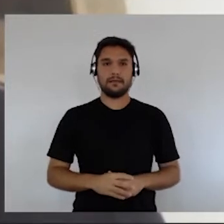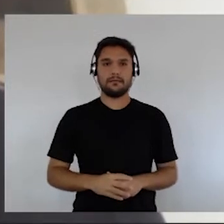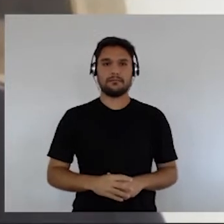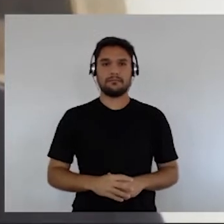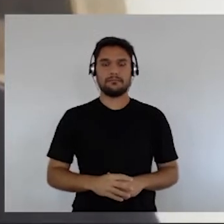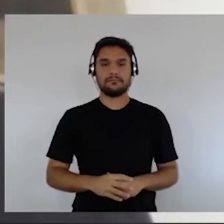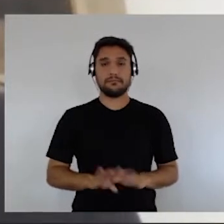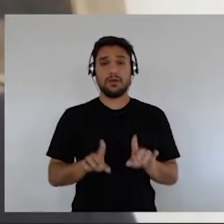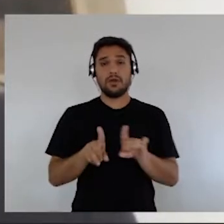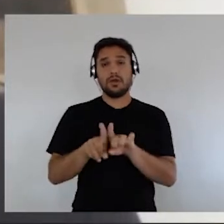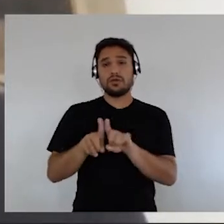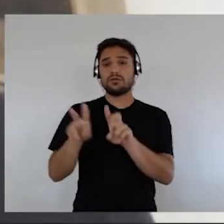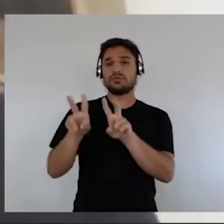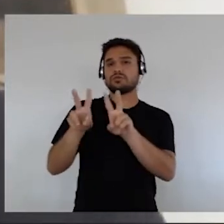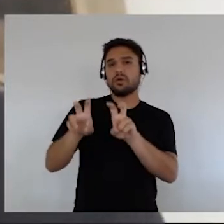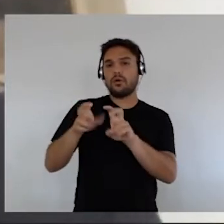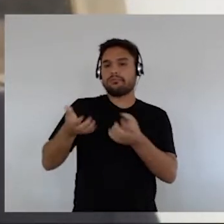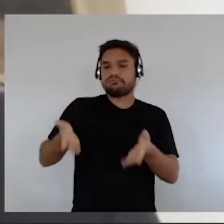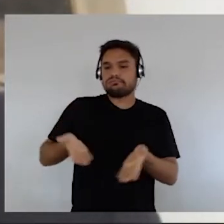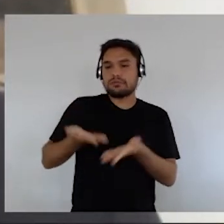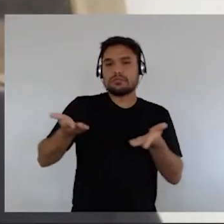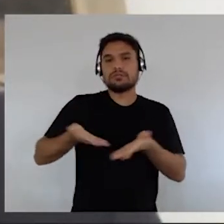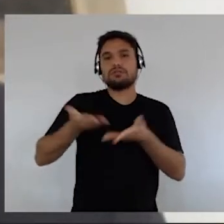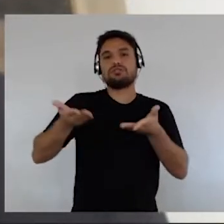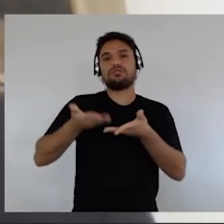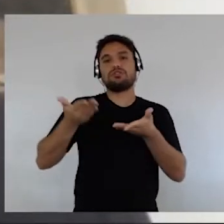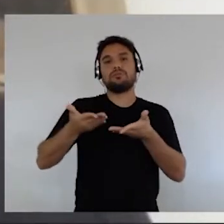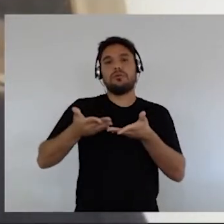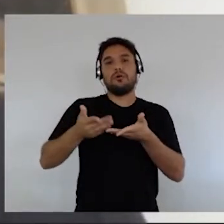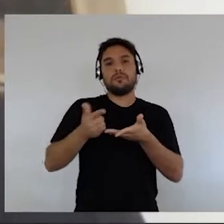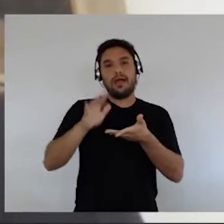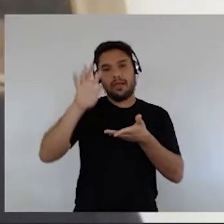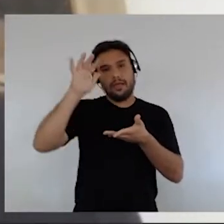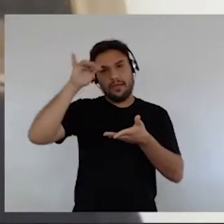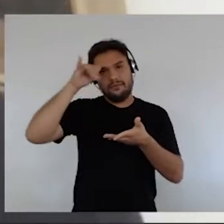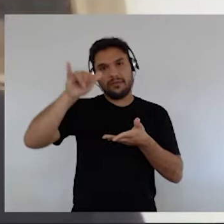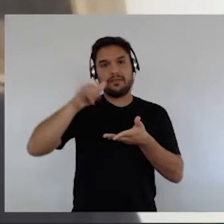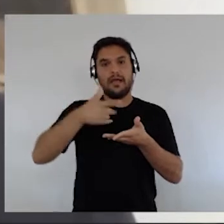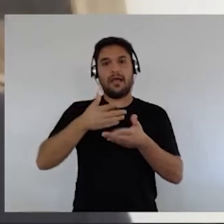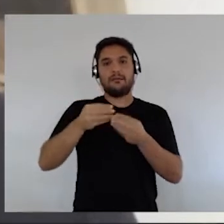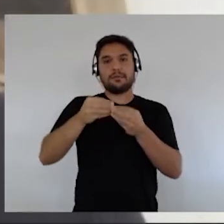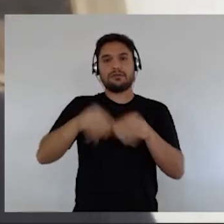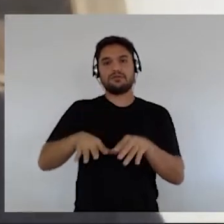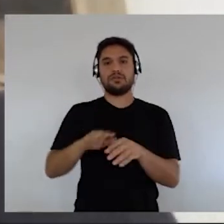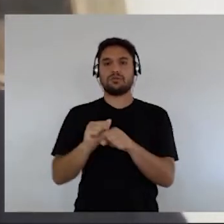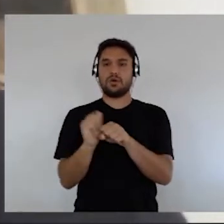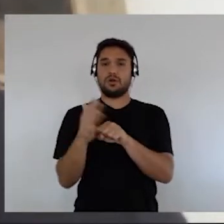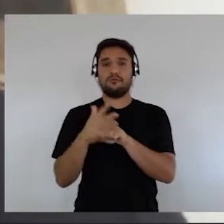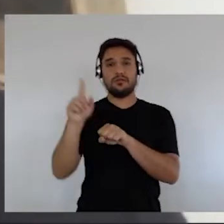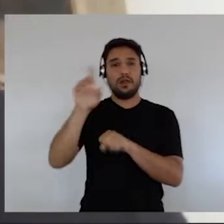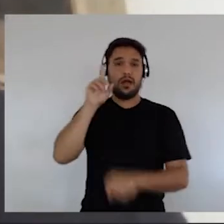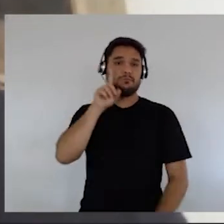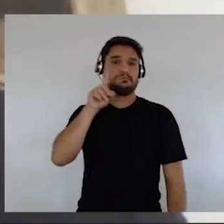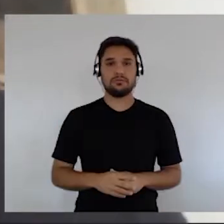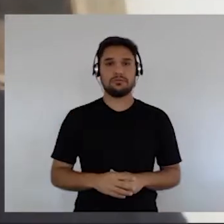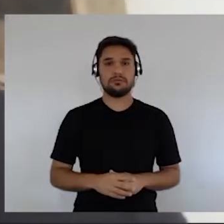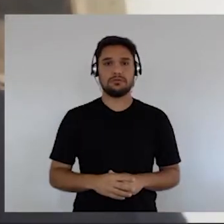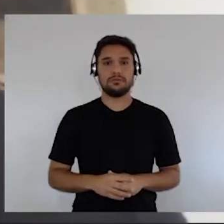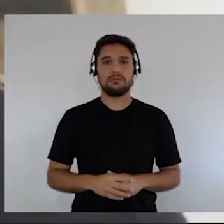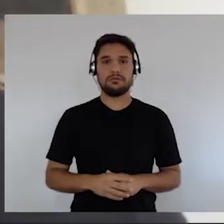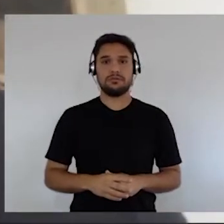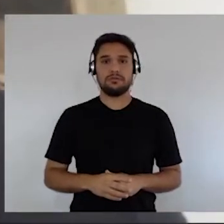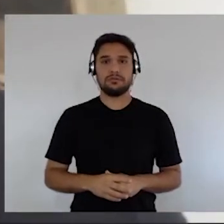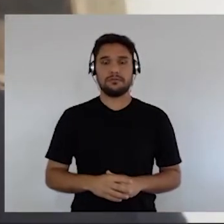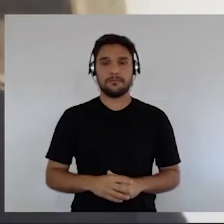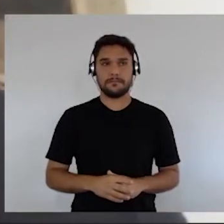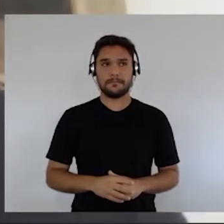Sobre o pacote de estímulo ao coronavírus que o Congresso dos Estados Unidos, agora, recentemente, vai